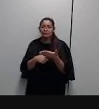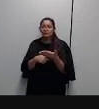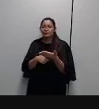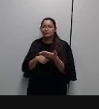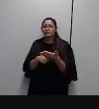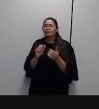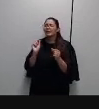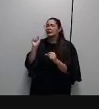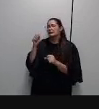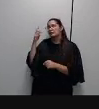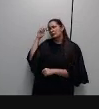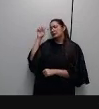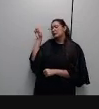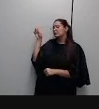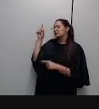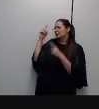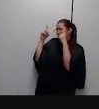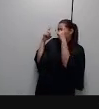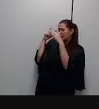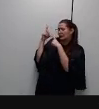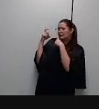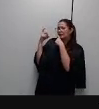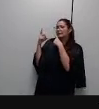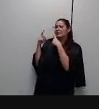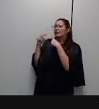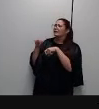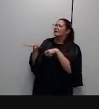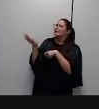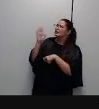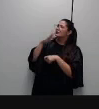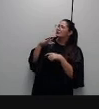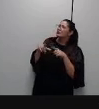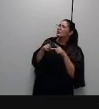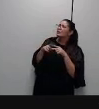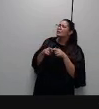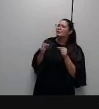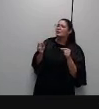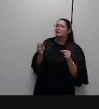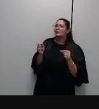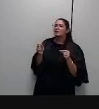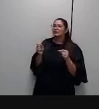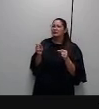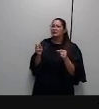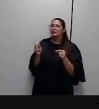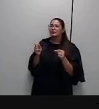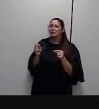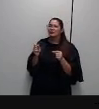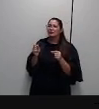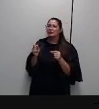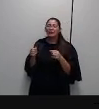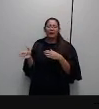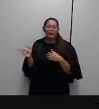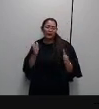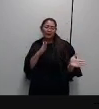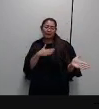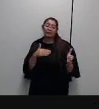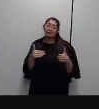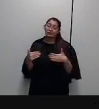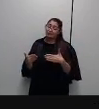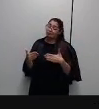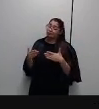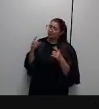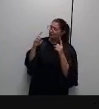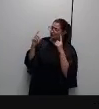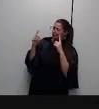só essa minha preocupação Porque sendo Distrito Federal tem sempre um pé não o barranco outro na Canoa né